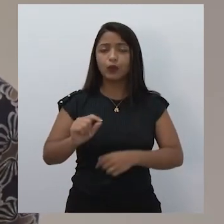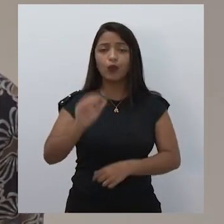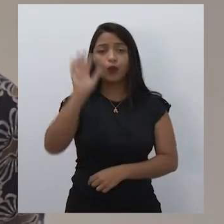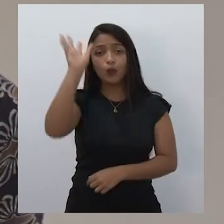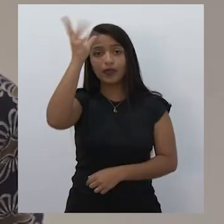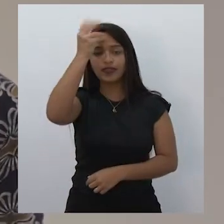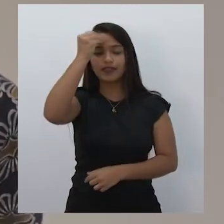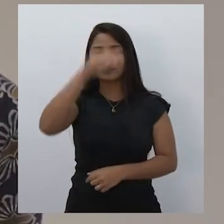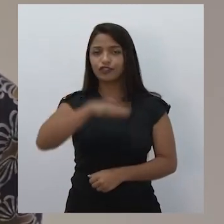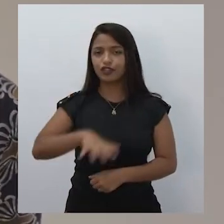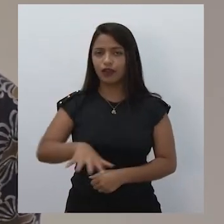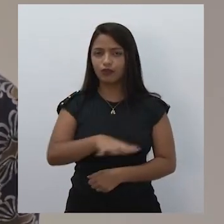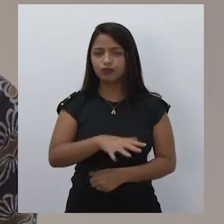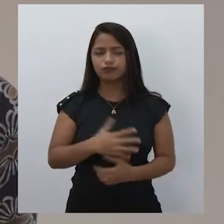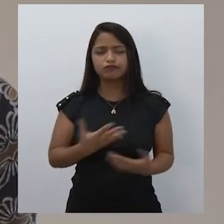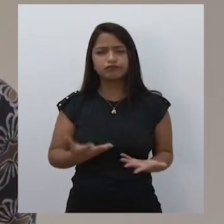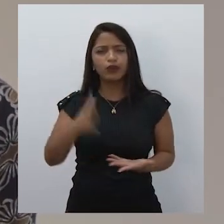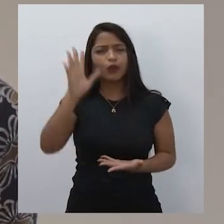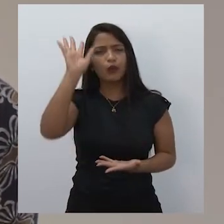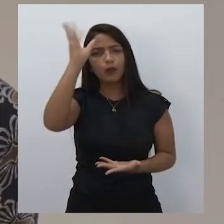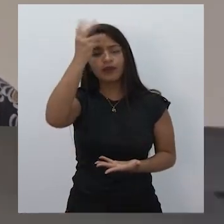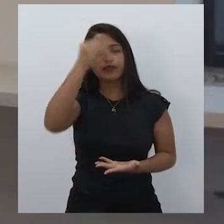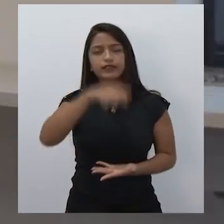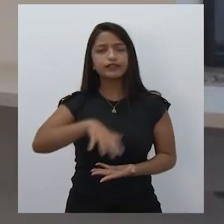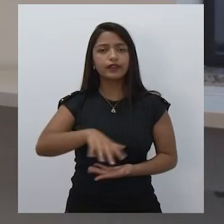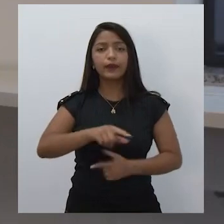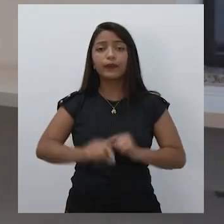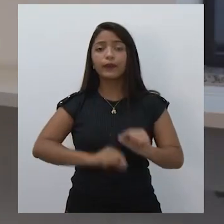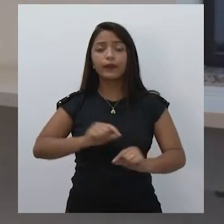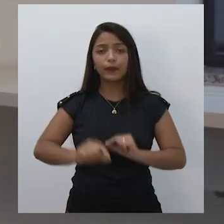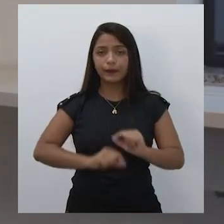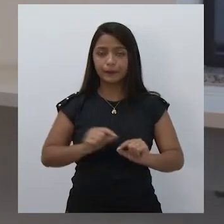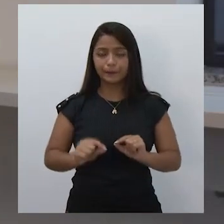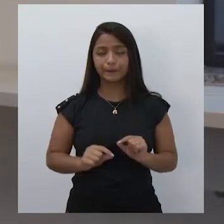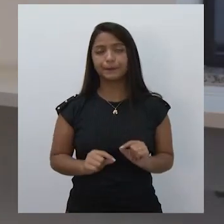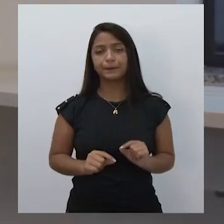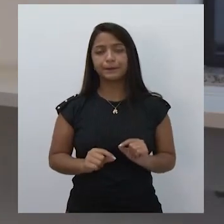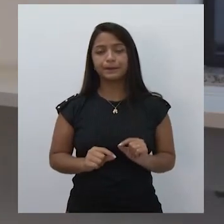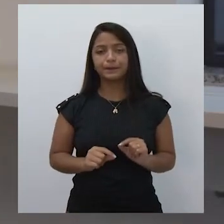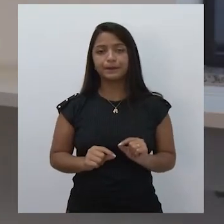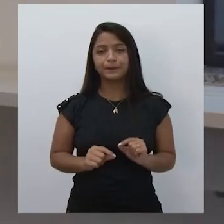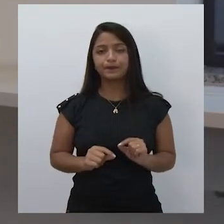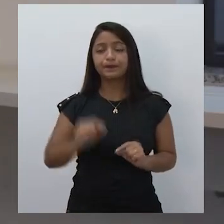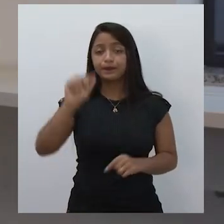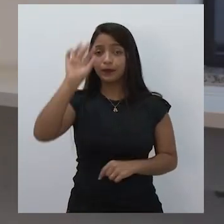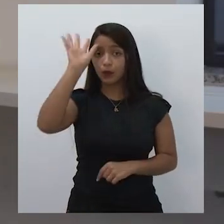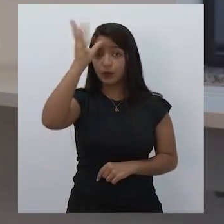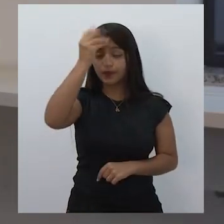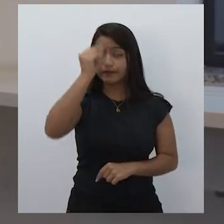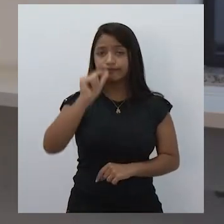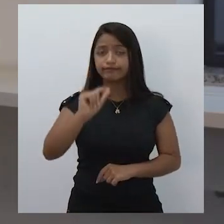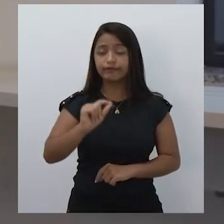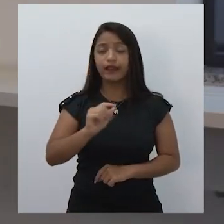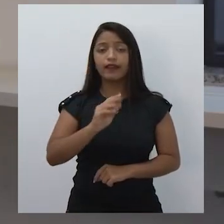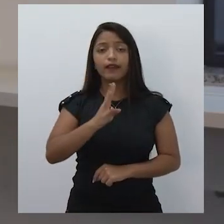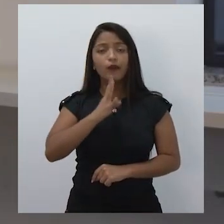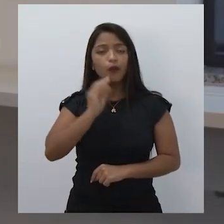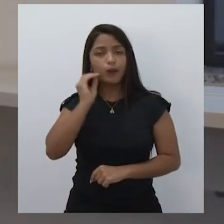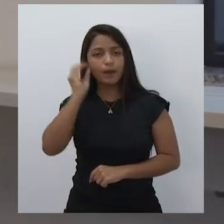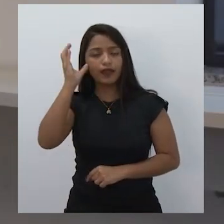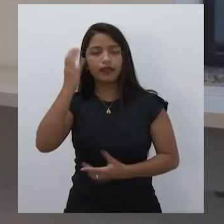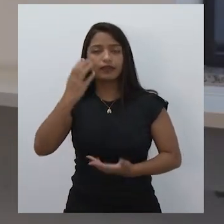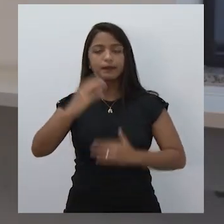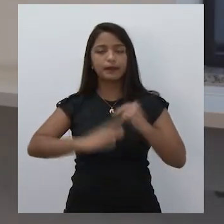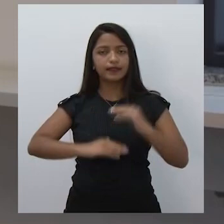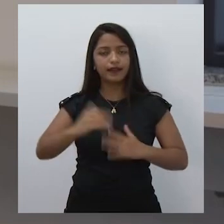gerais. O que são essas competências gerais? Então, são um conjunto de conhecimentos, habilidades e